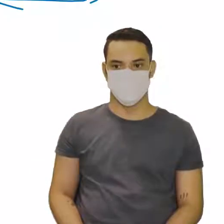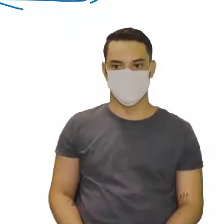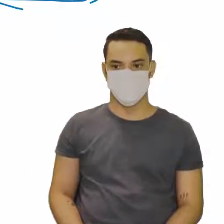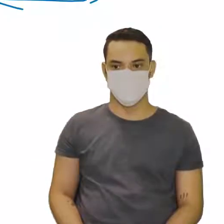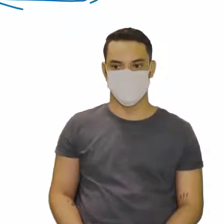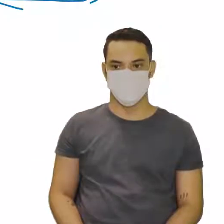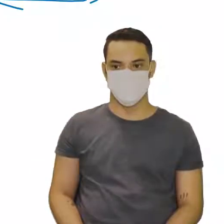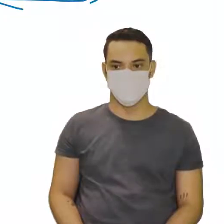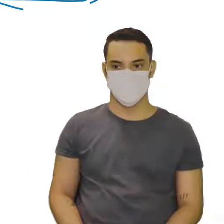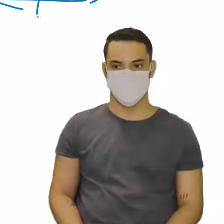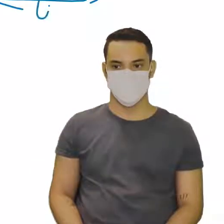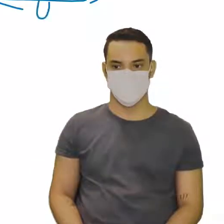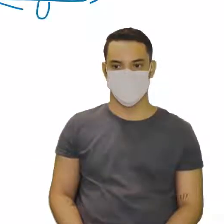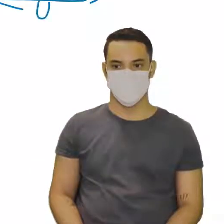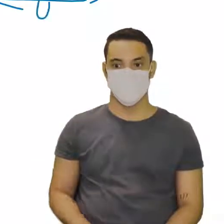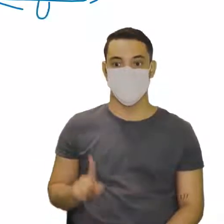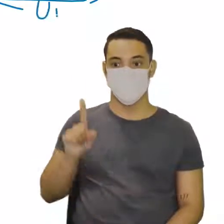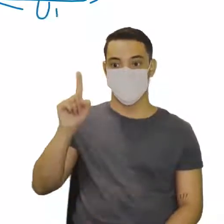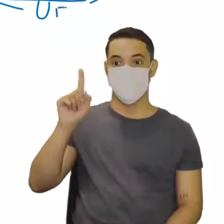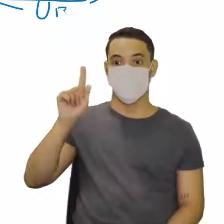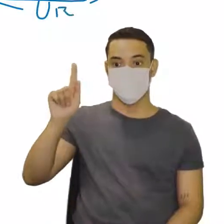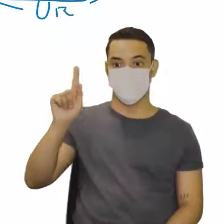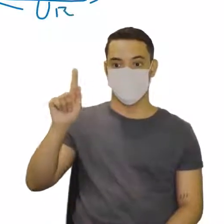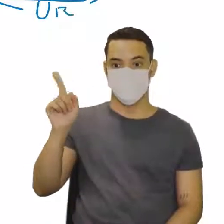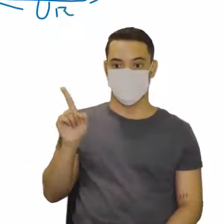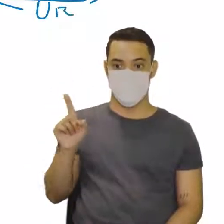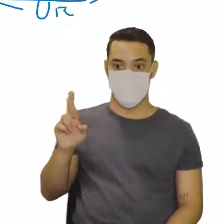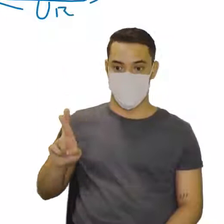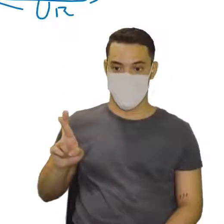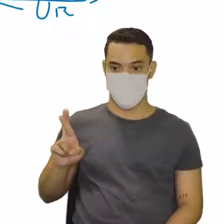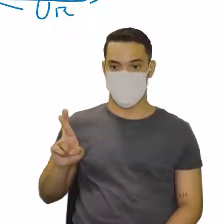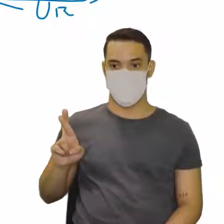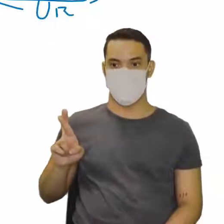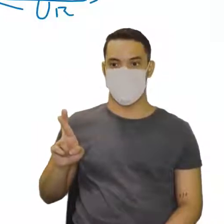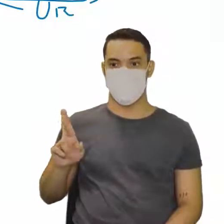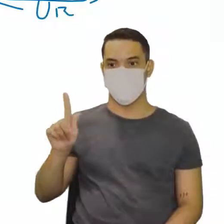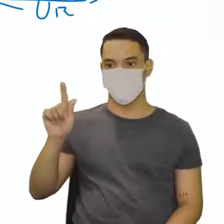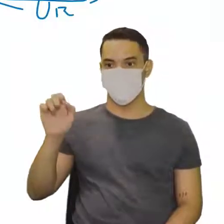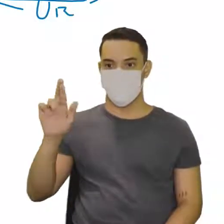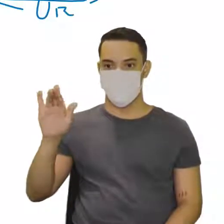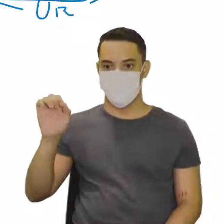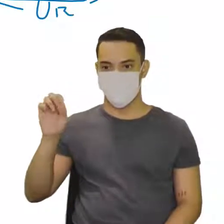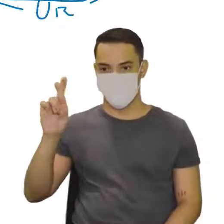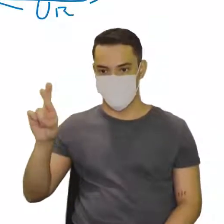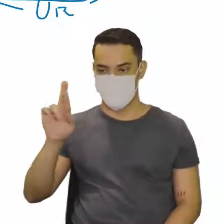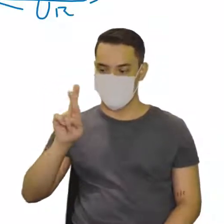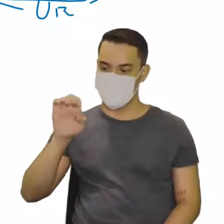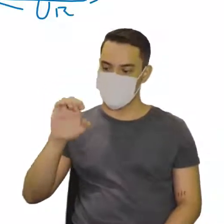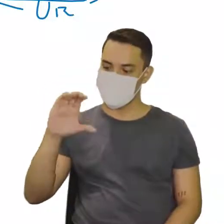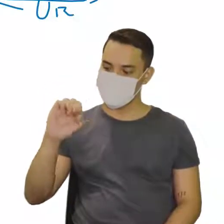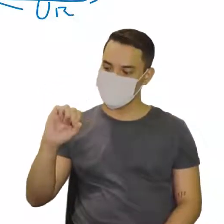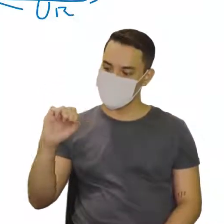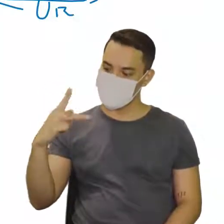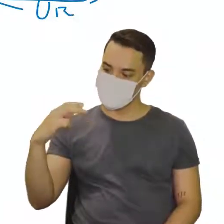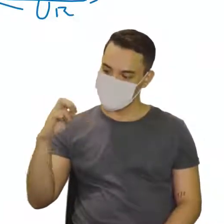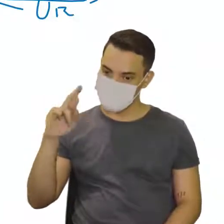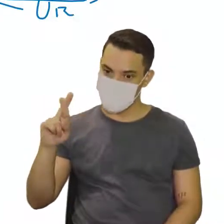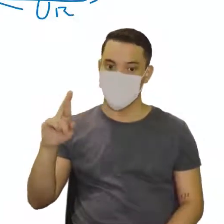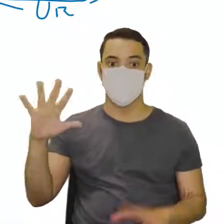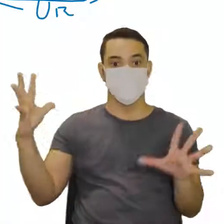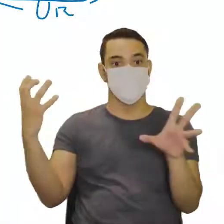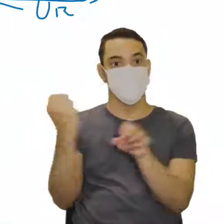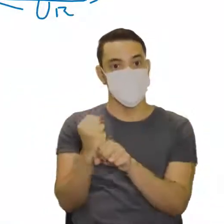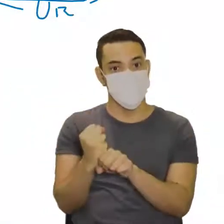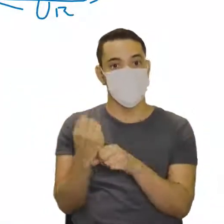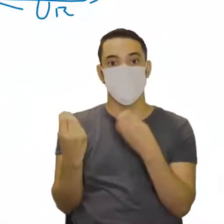G. E aqui, R. Pronto, pessoal, tá aí. Ok? Entendido? Ó, para calcular a tensão entre